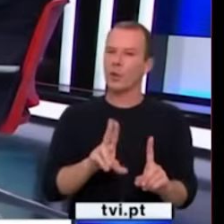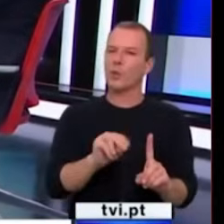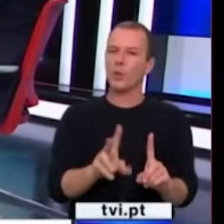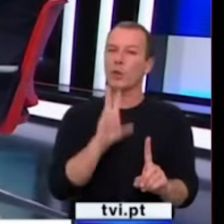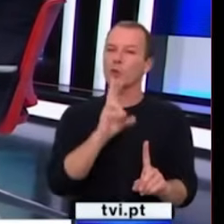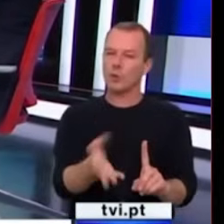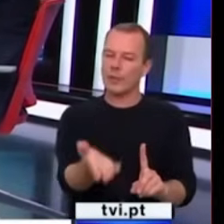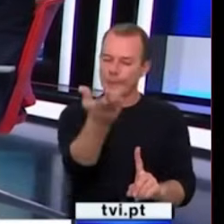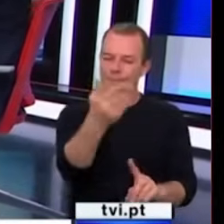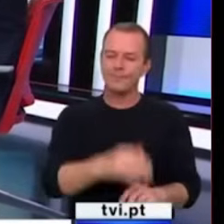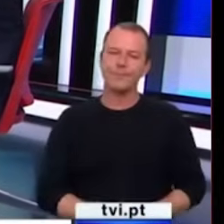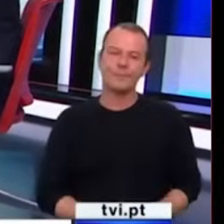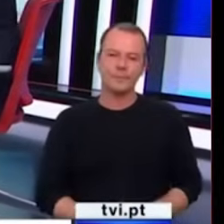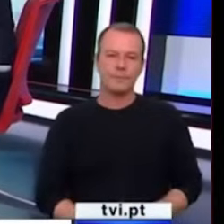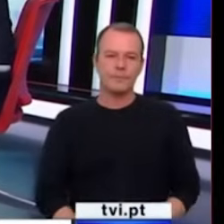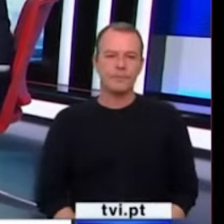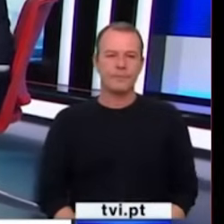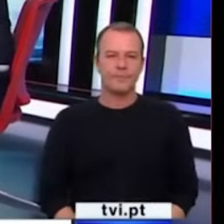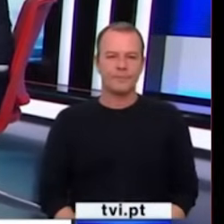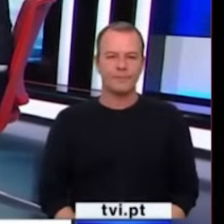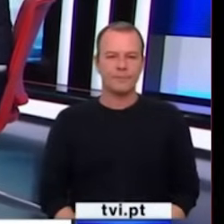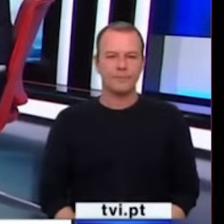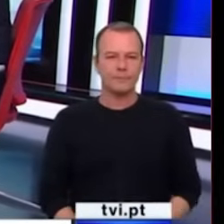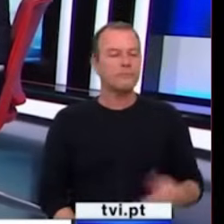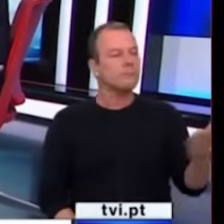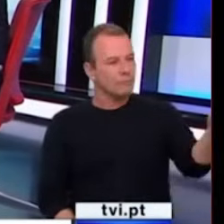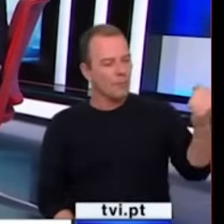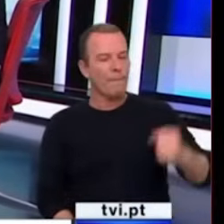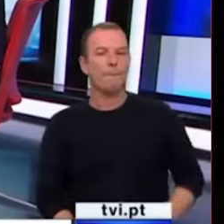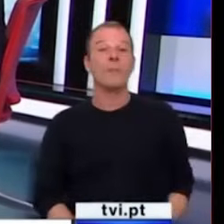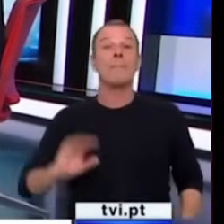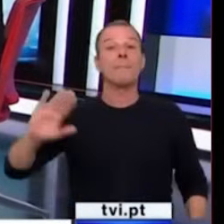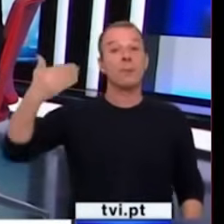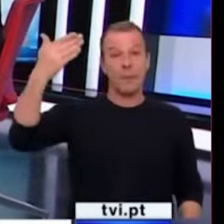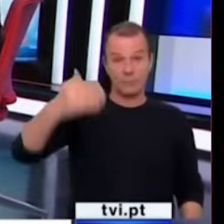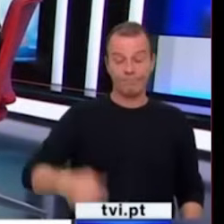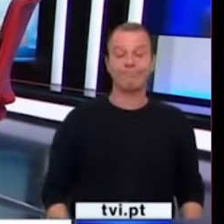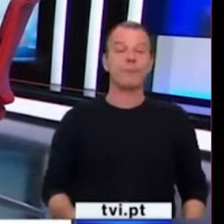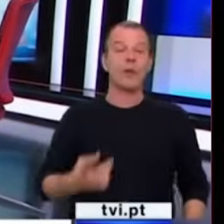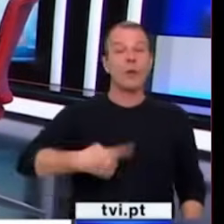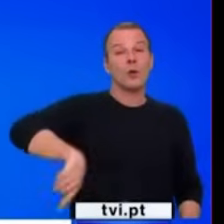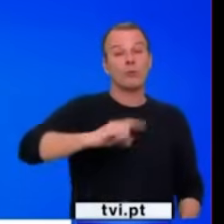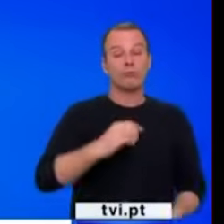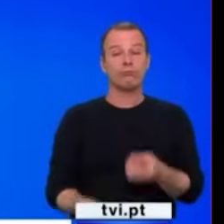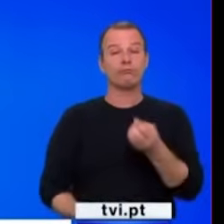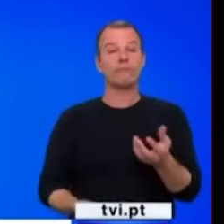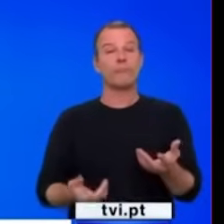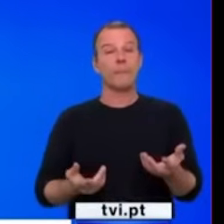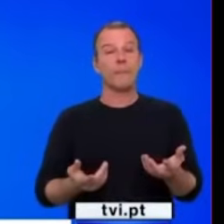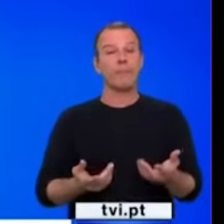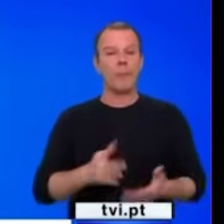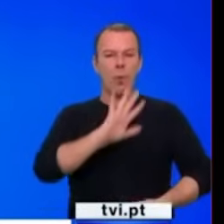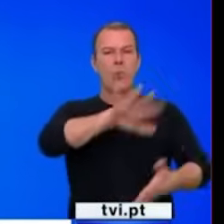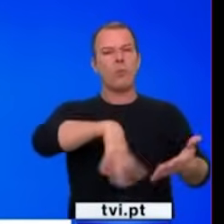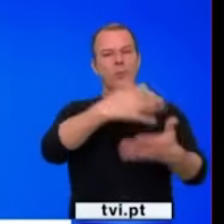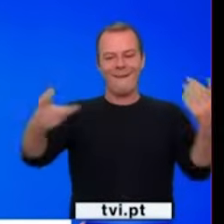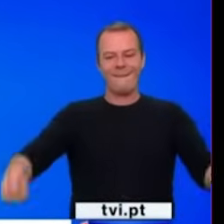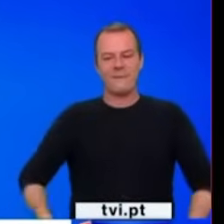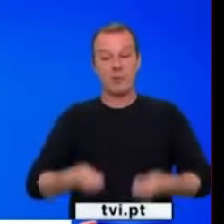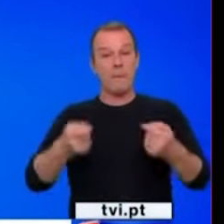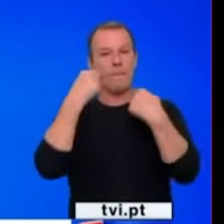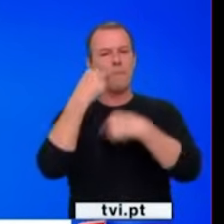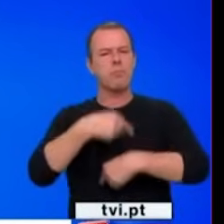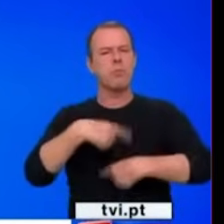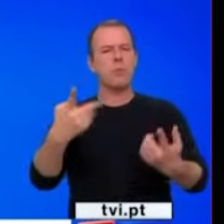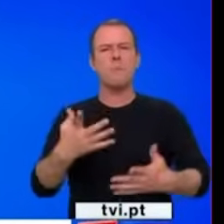hab responder esse argumento que acabou de utilizar primeiro lugar nós lançamos o maior o maior plano de investimento público em habitação na